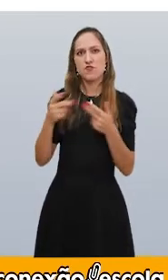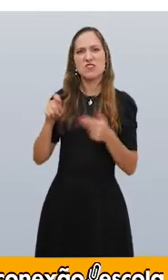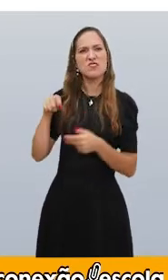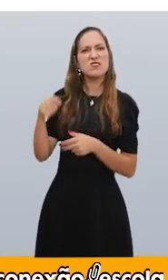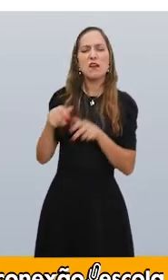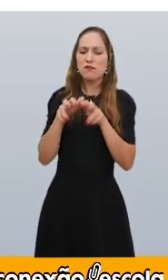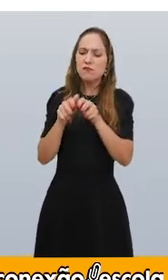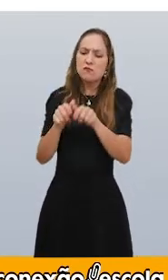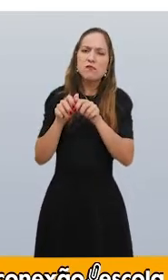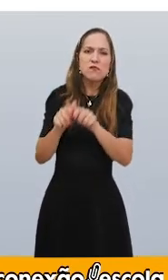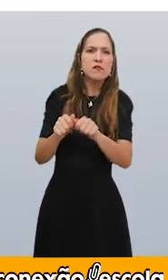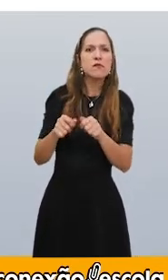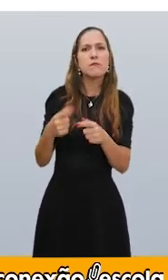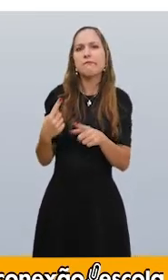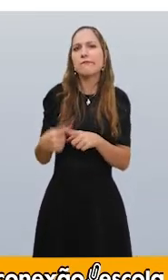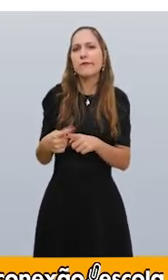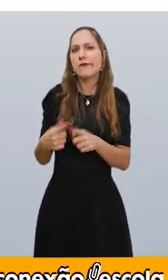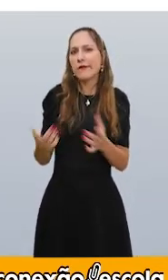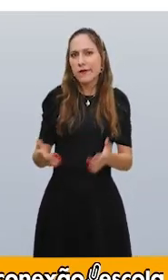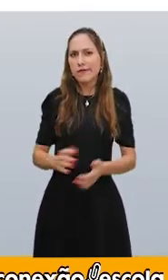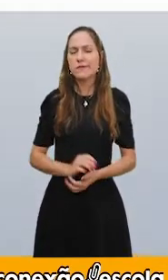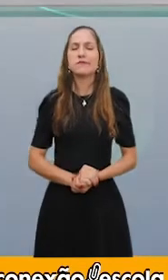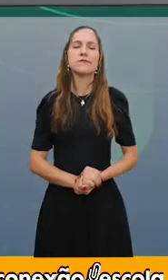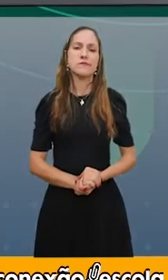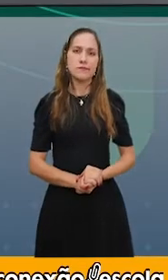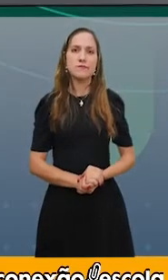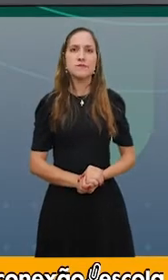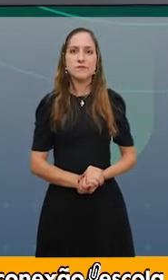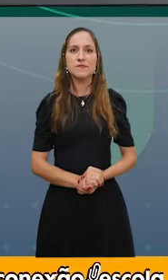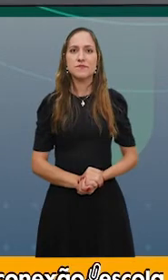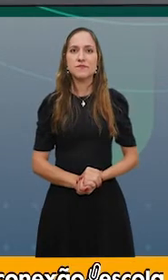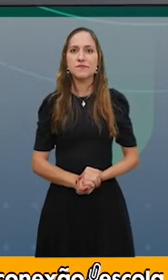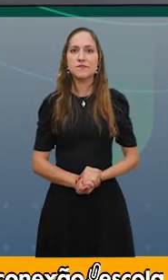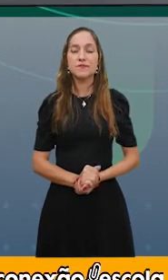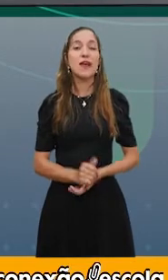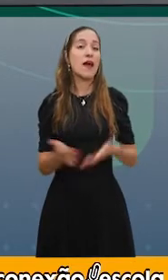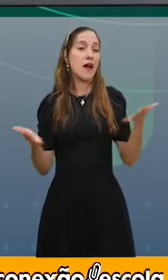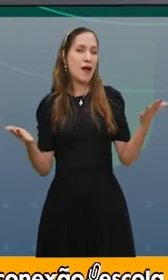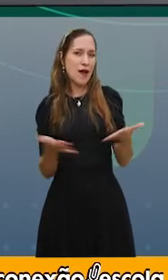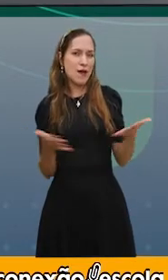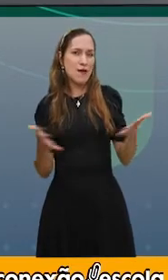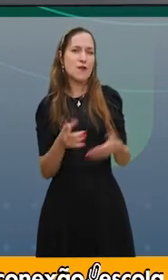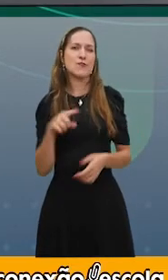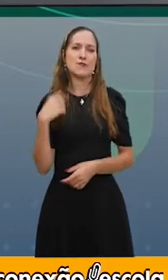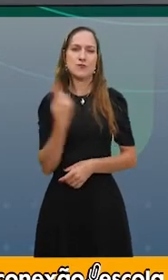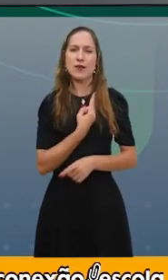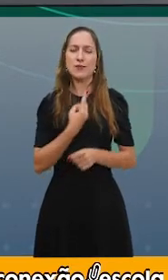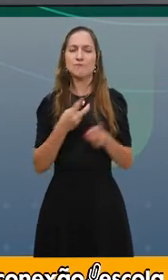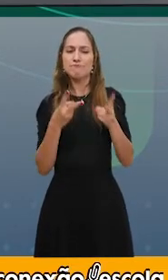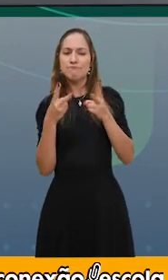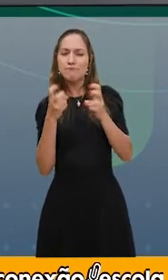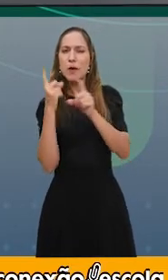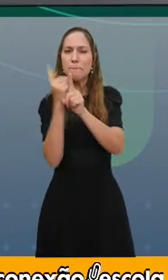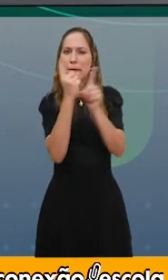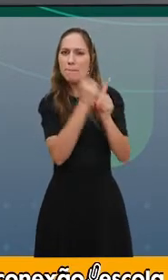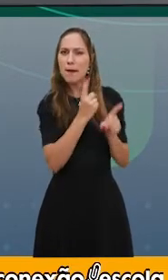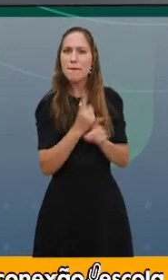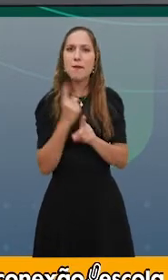Por que a fruta ganhou o nome de açaí? E agora,